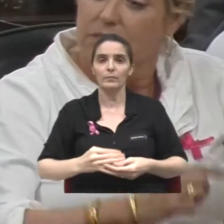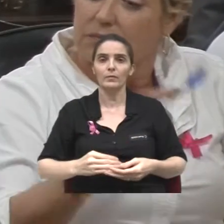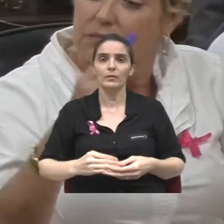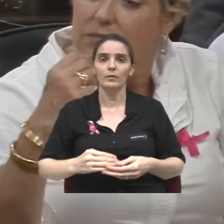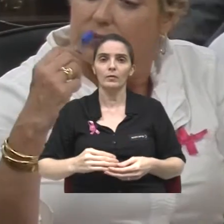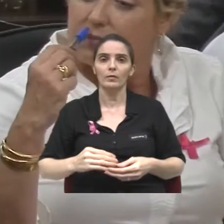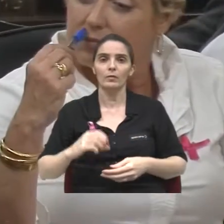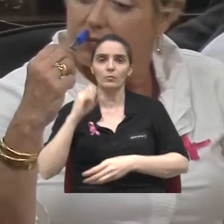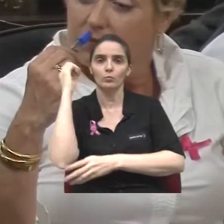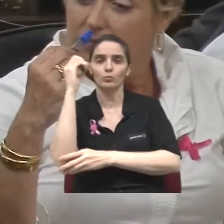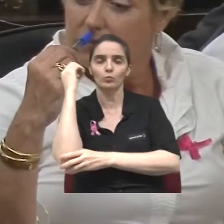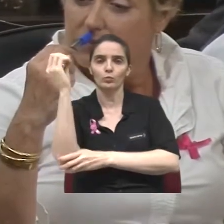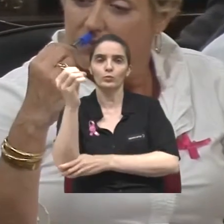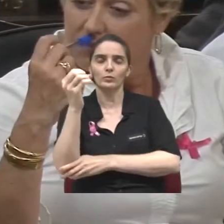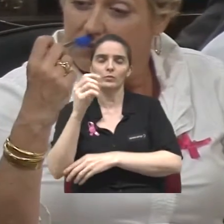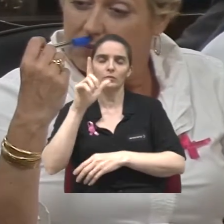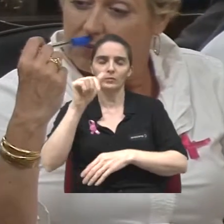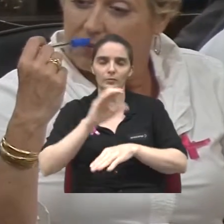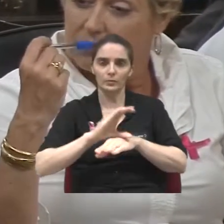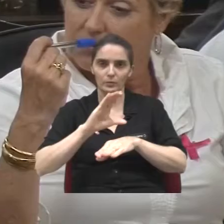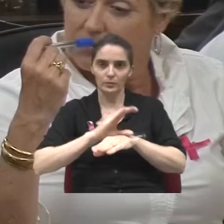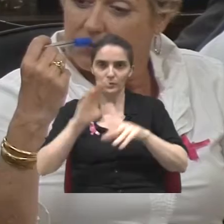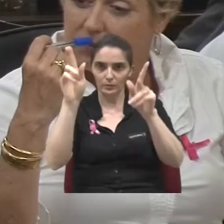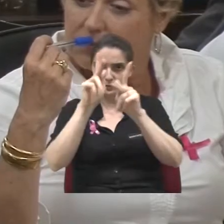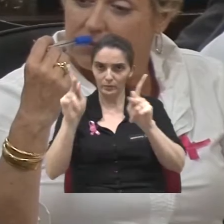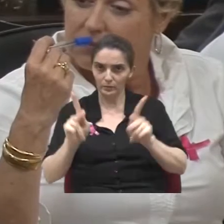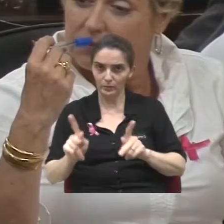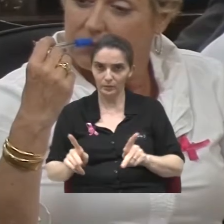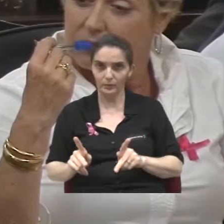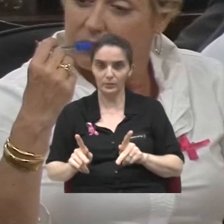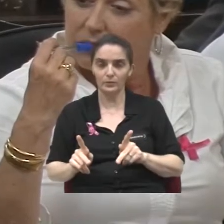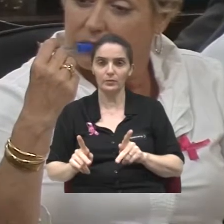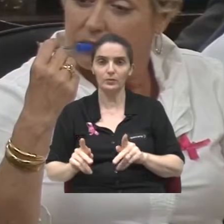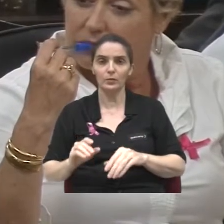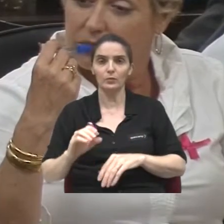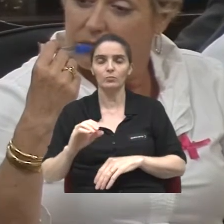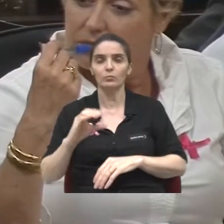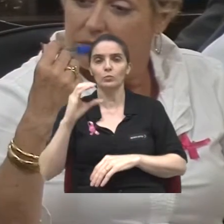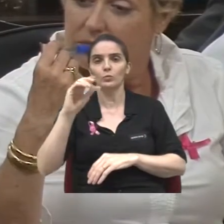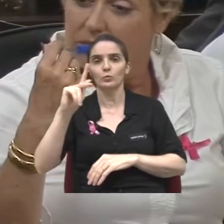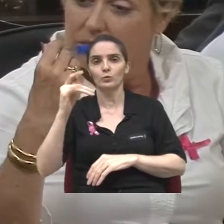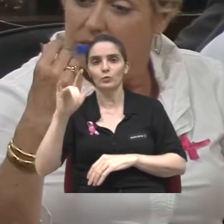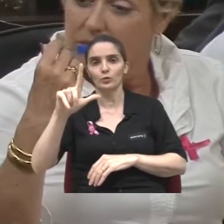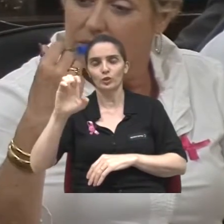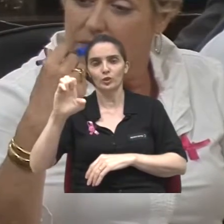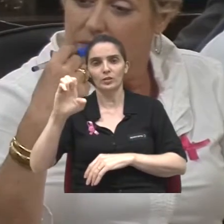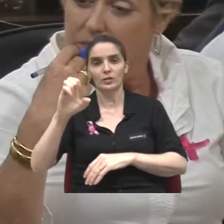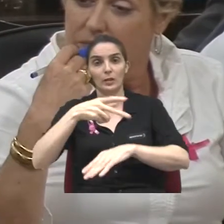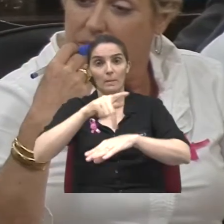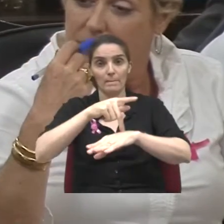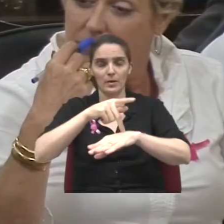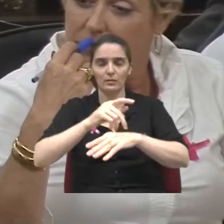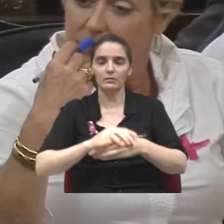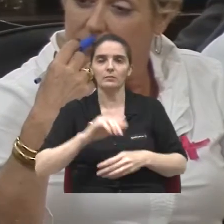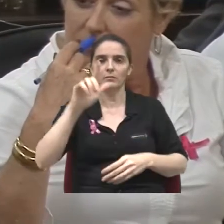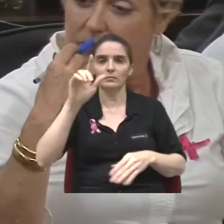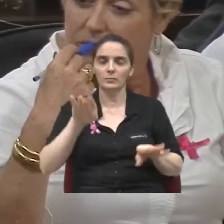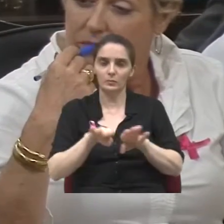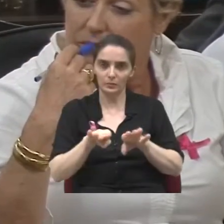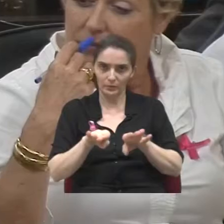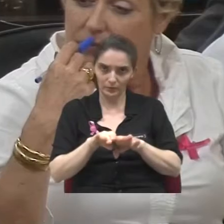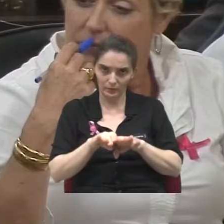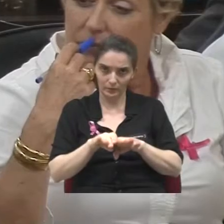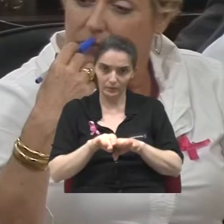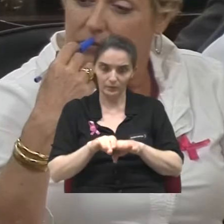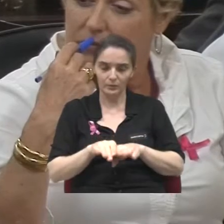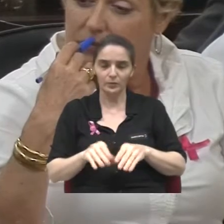de Operações de Paz na cidade de Santiago do Chile, instrutor no Centro Conjunto de Operações de Paz no Brasil,